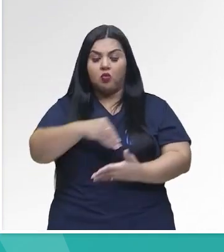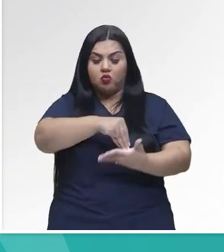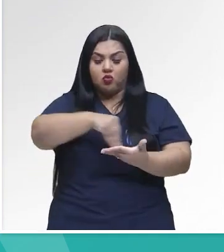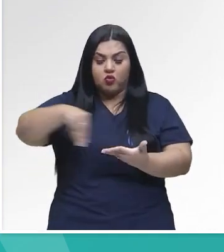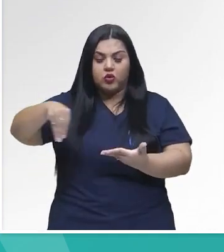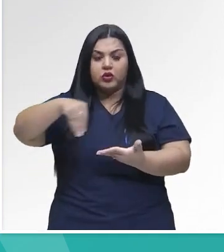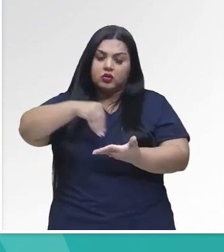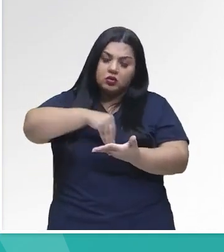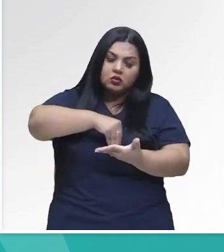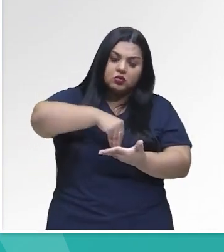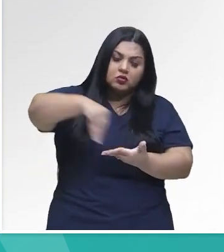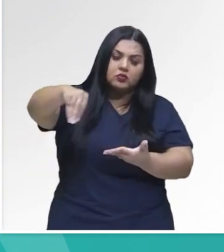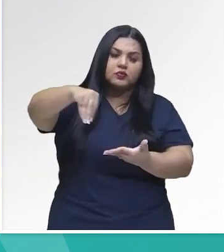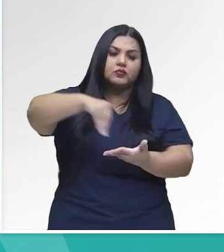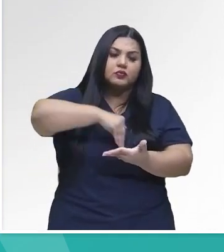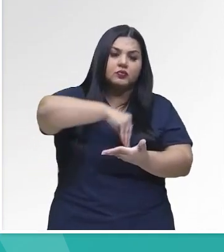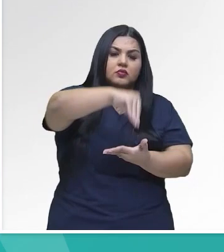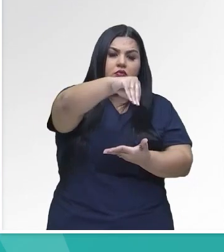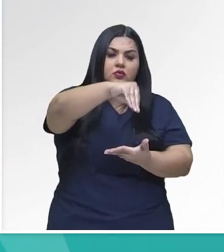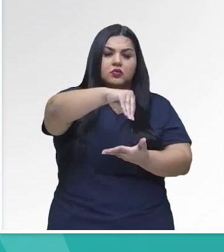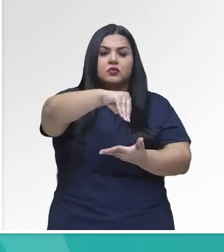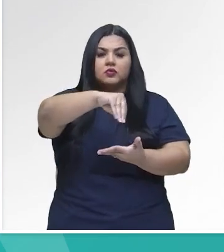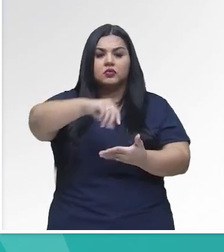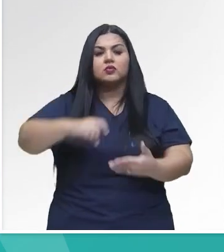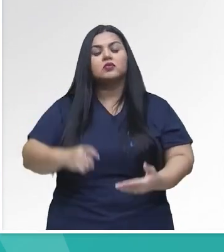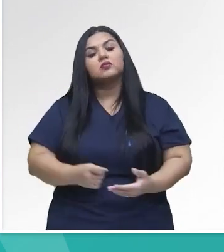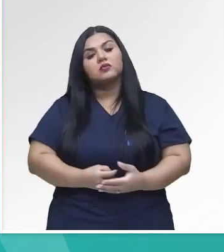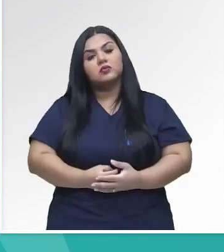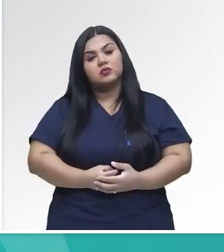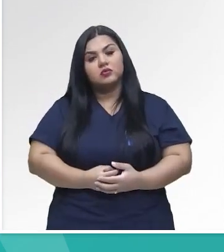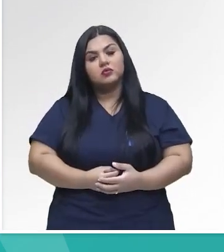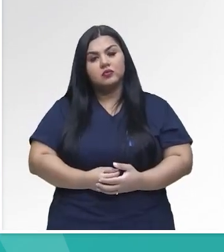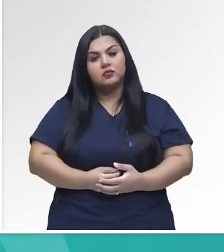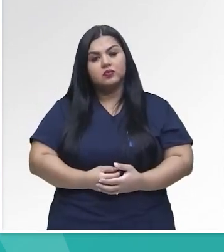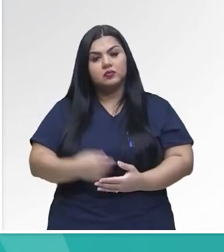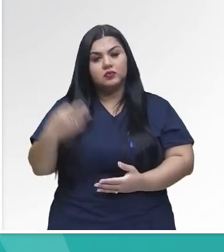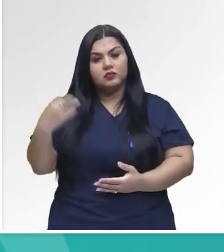horizontal e vertical. E diagonal agora, certo?